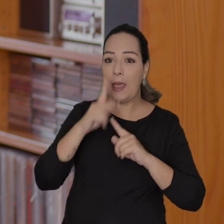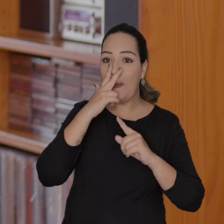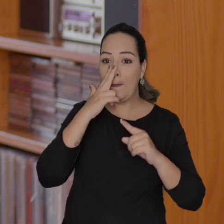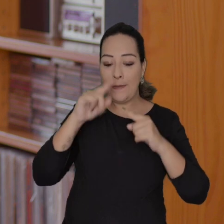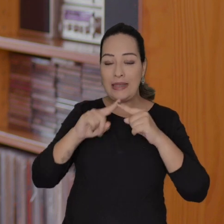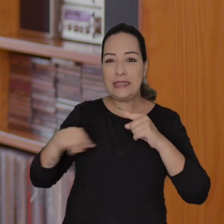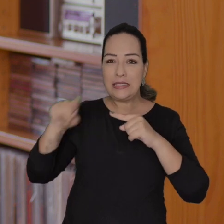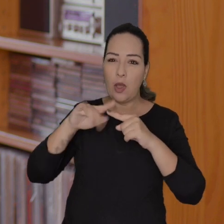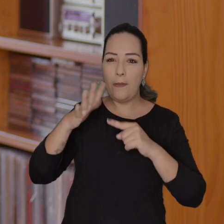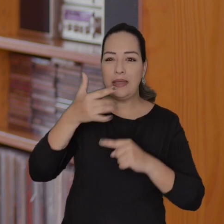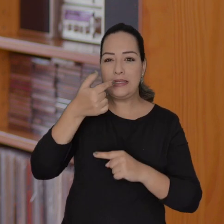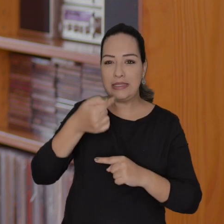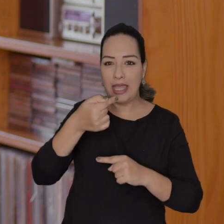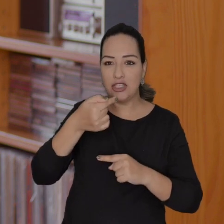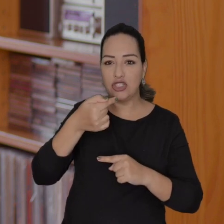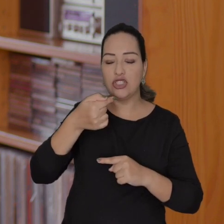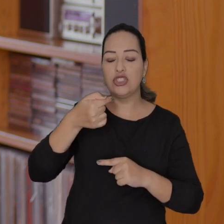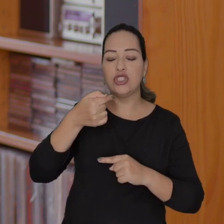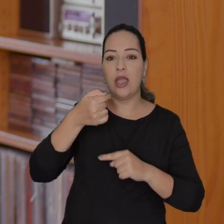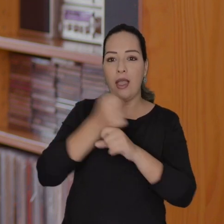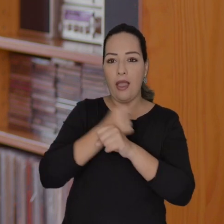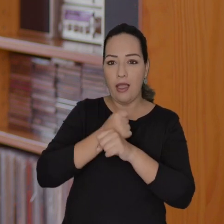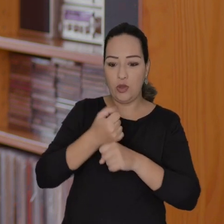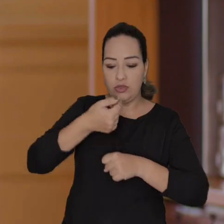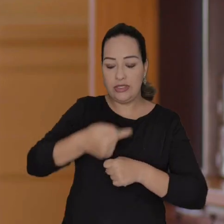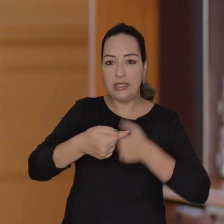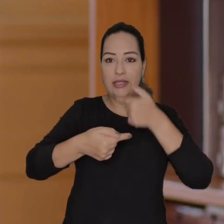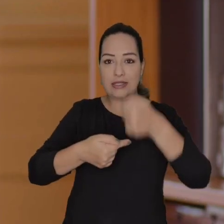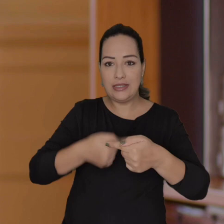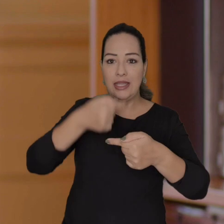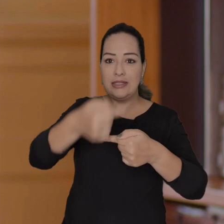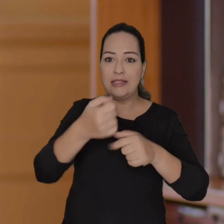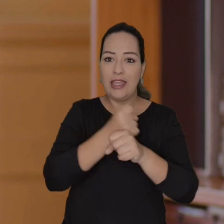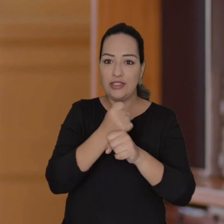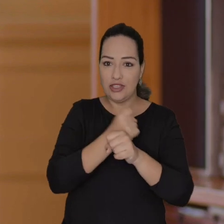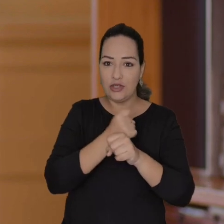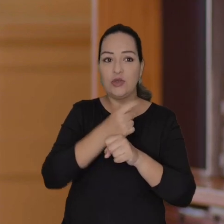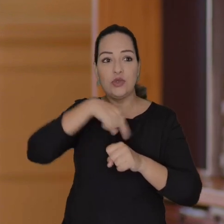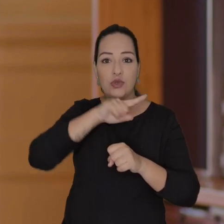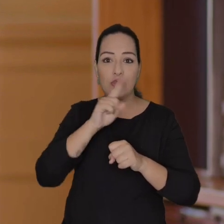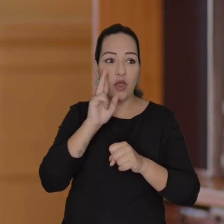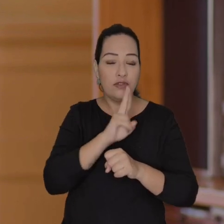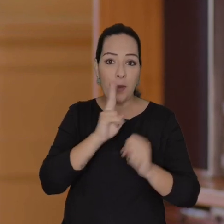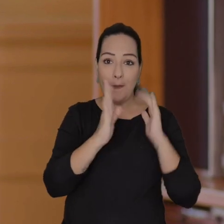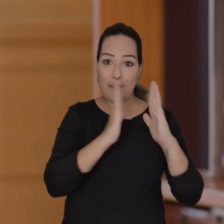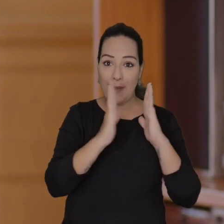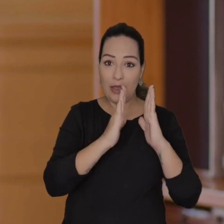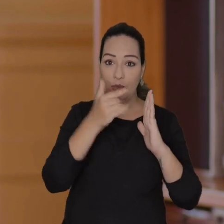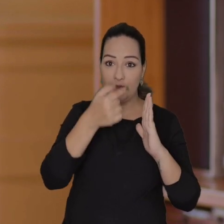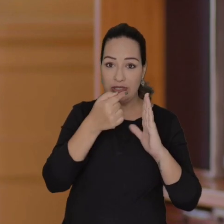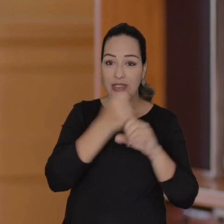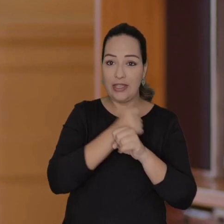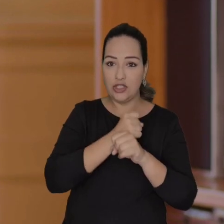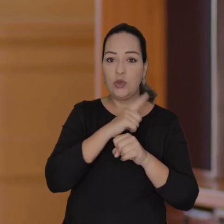que se dão em ciclos de aproximadamente 7 anos, os chamados setênios. Quando a gente observa esses períodos de 7 anos, por